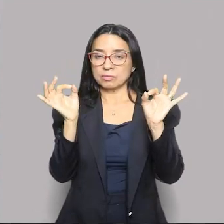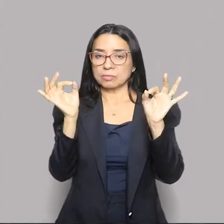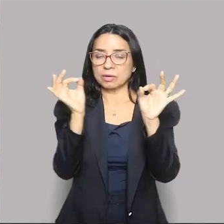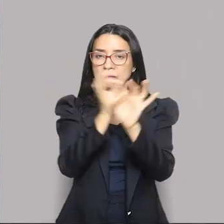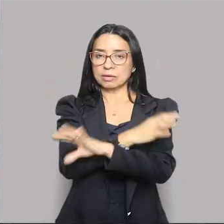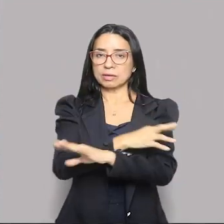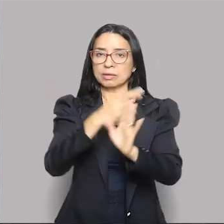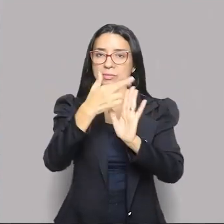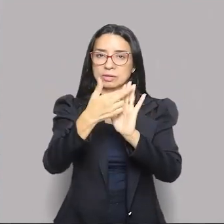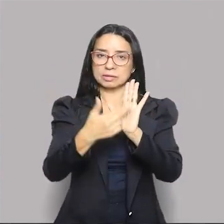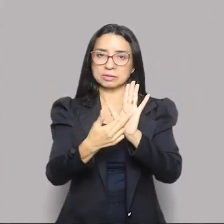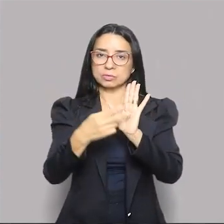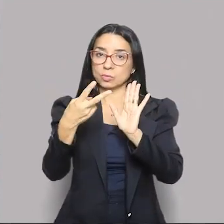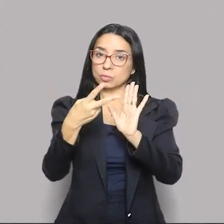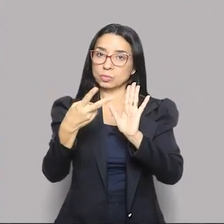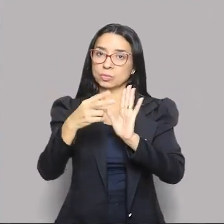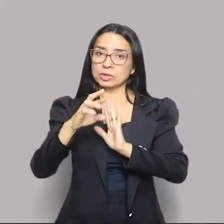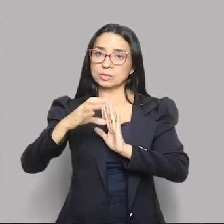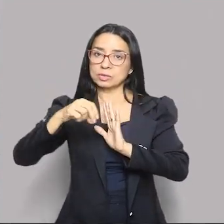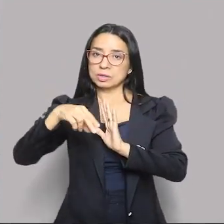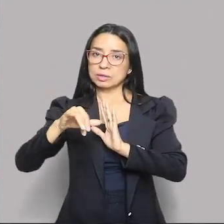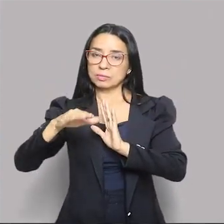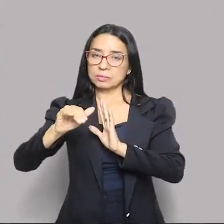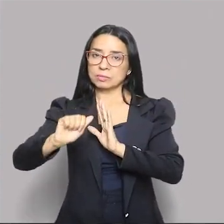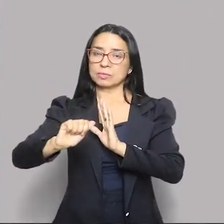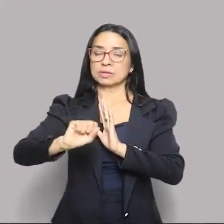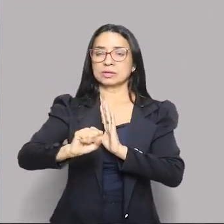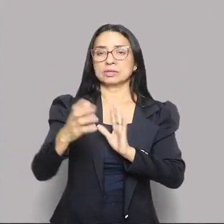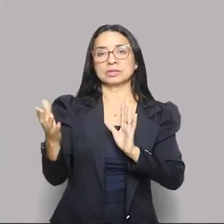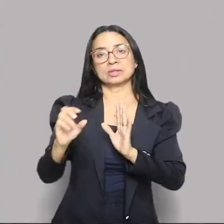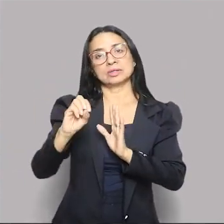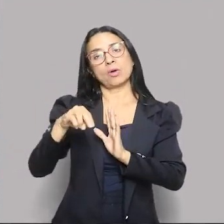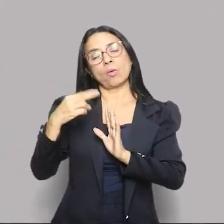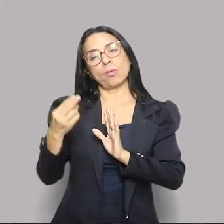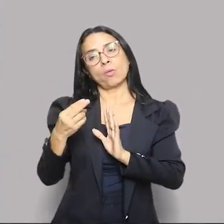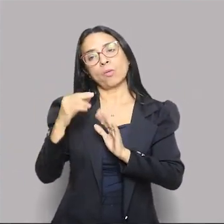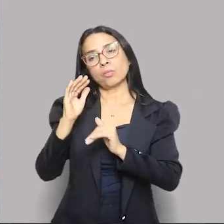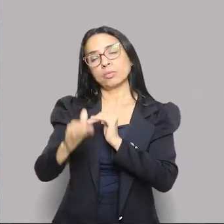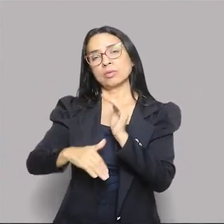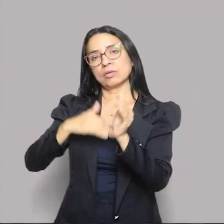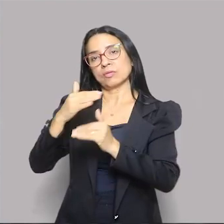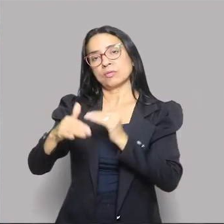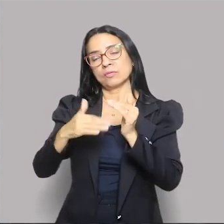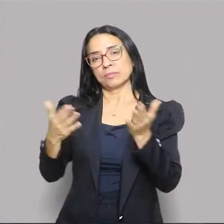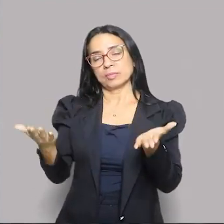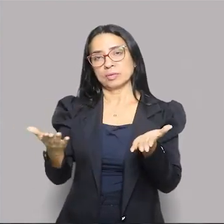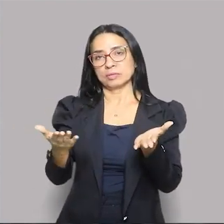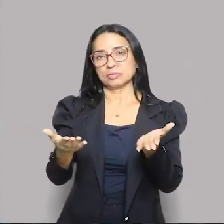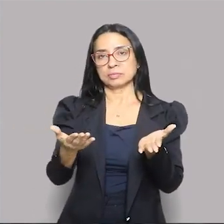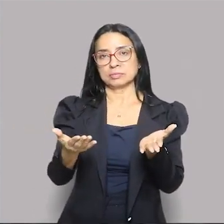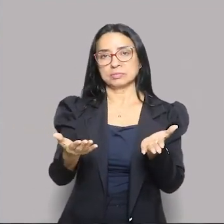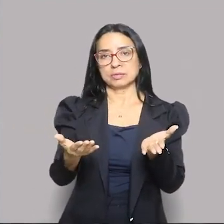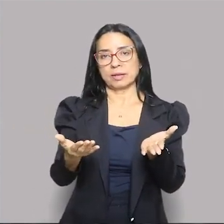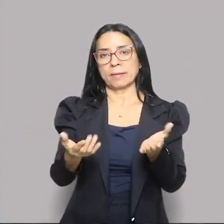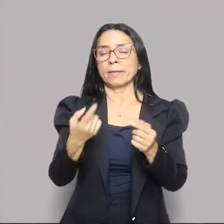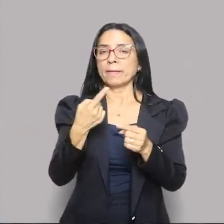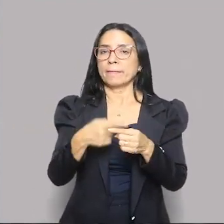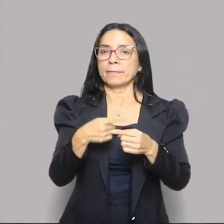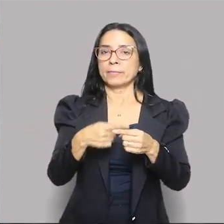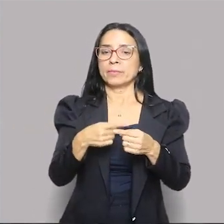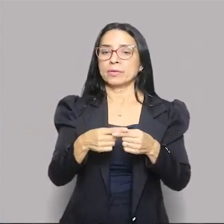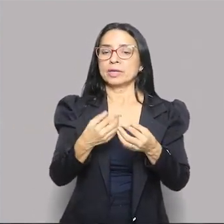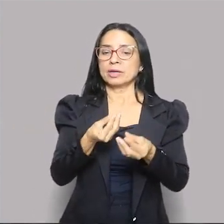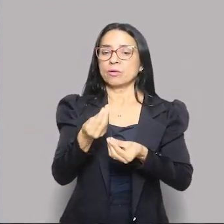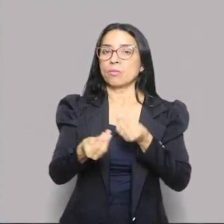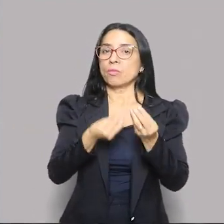uma consequência, ou duas consequências, ou ainda o desdobramento dessas consequências. Afinal de contas, a consequência é uma